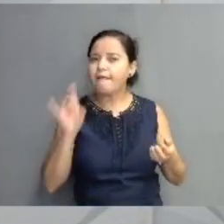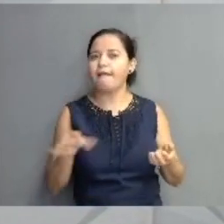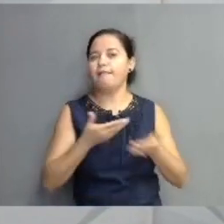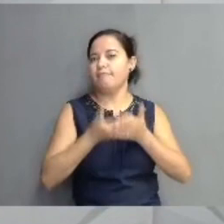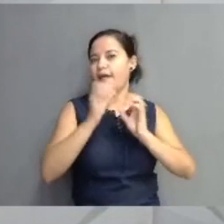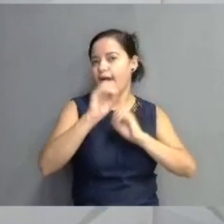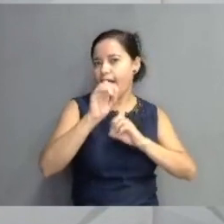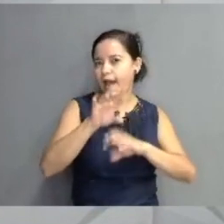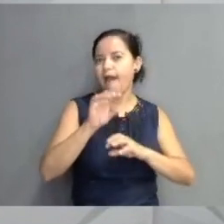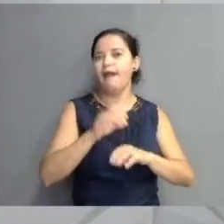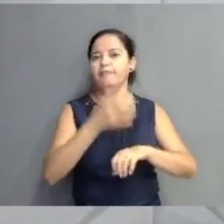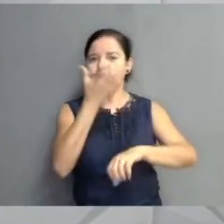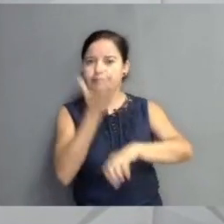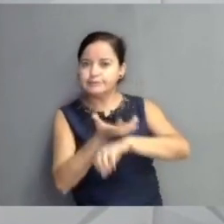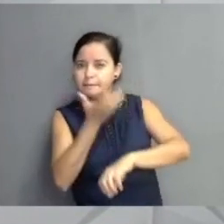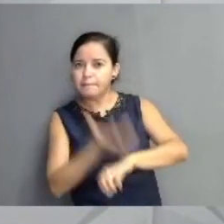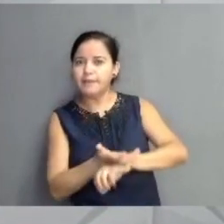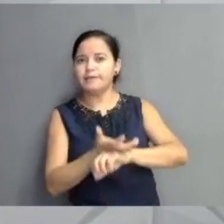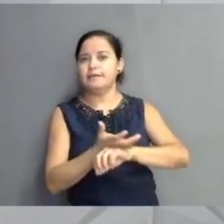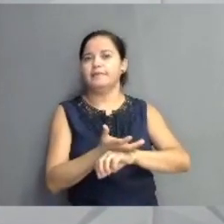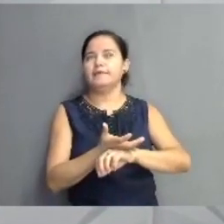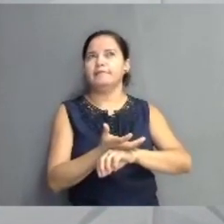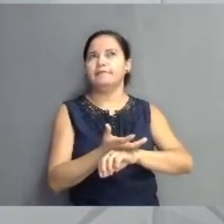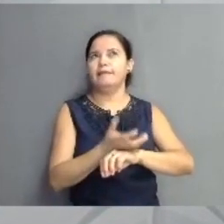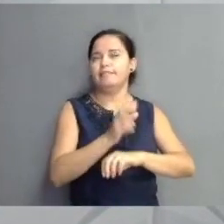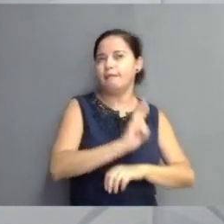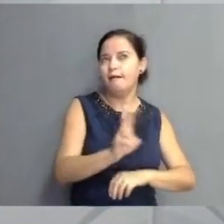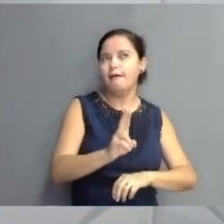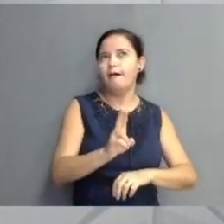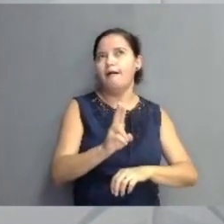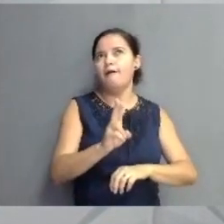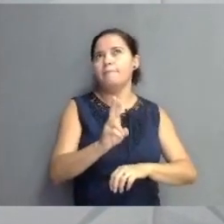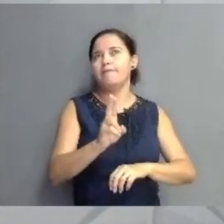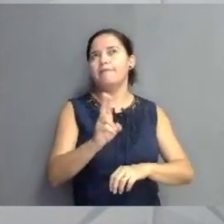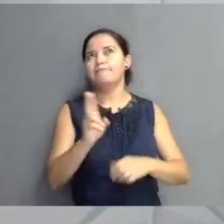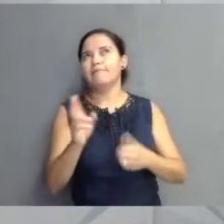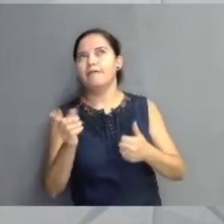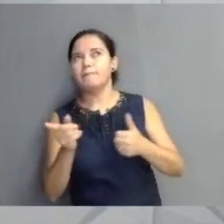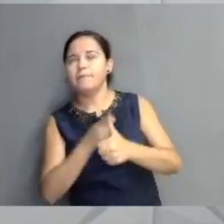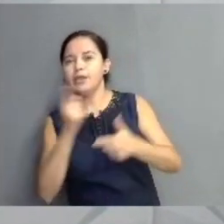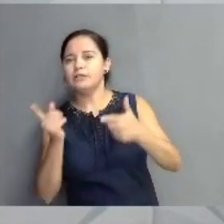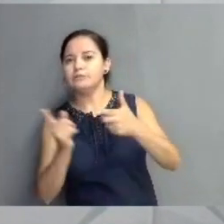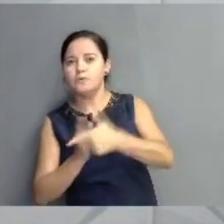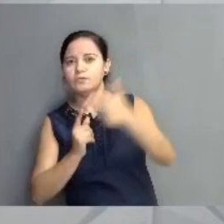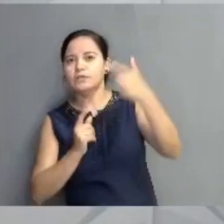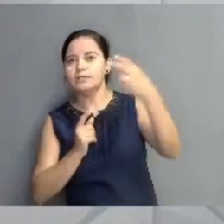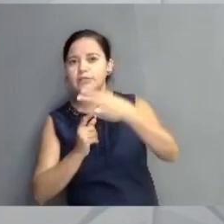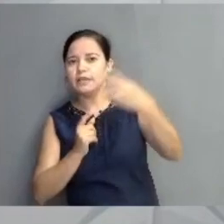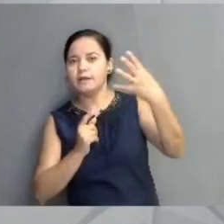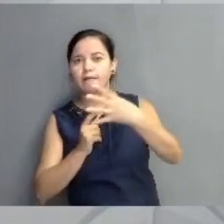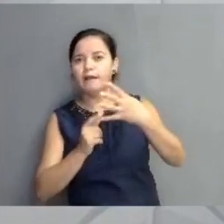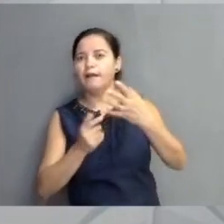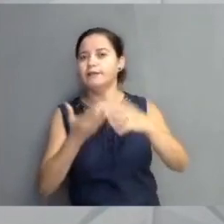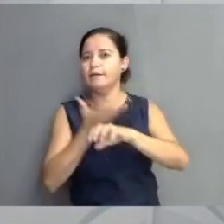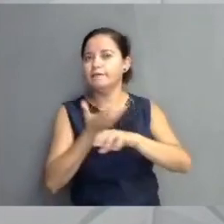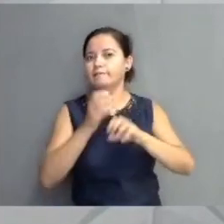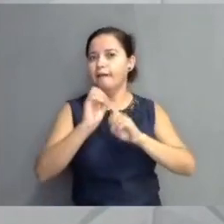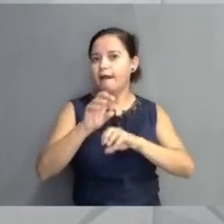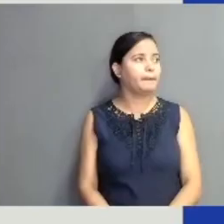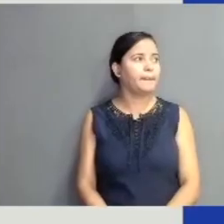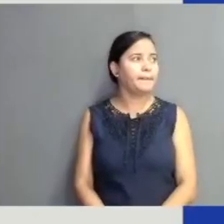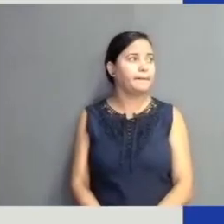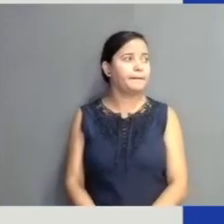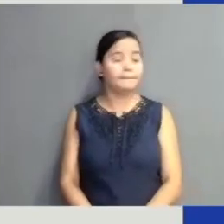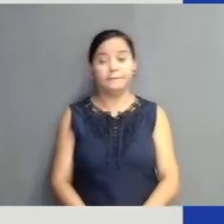coloca lá o nome da disciplina, o número da aula, o nome do professor e o assunto, né, o tema daquele dia, tá